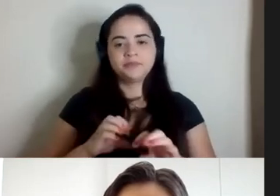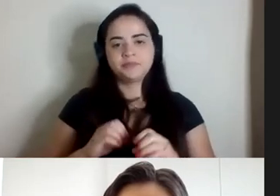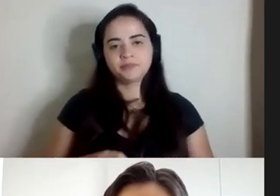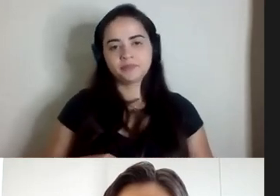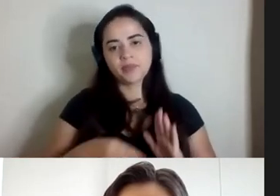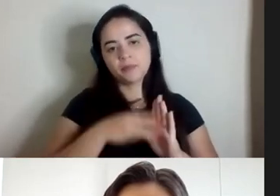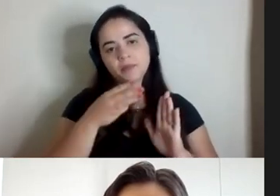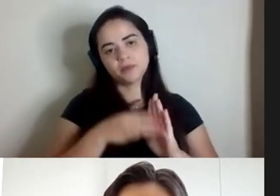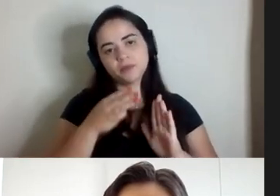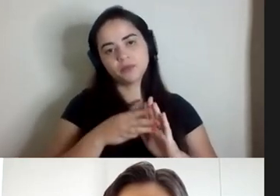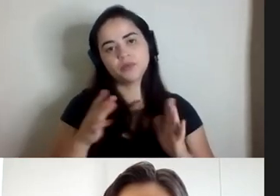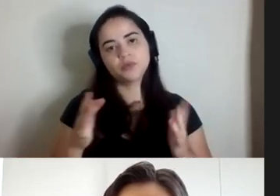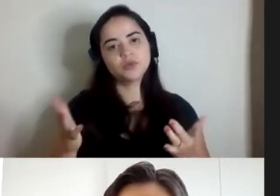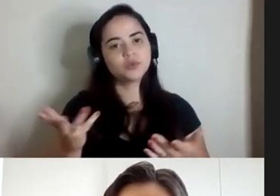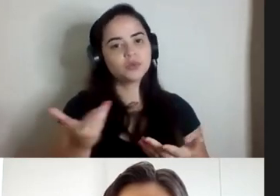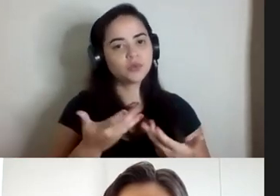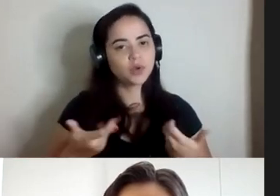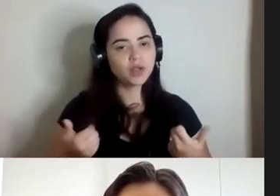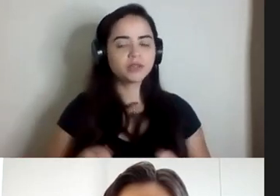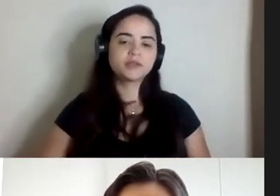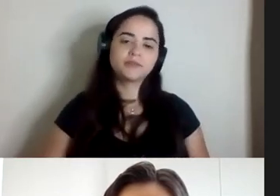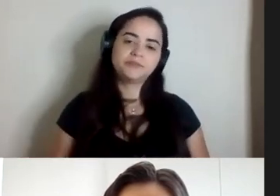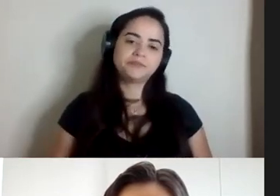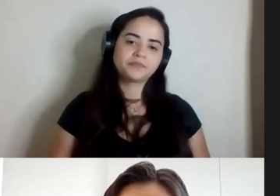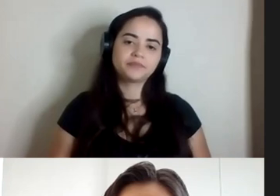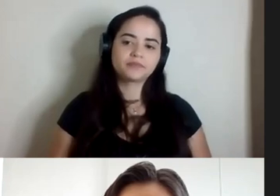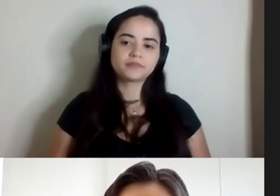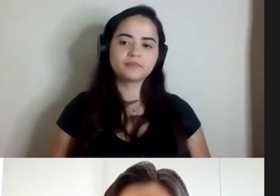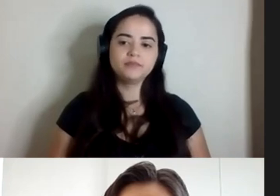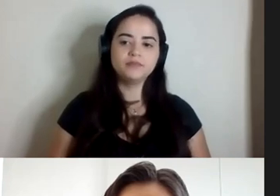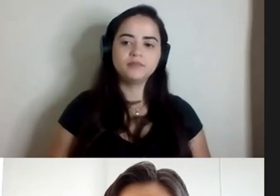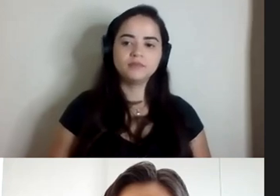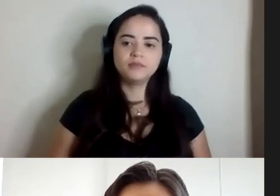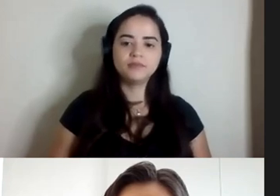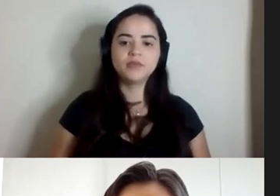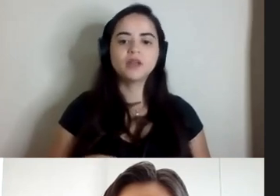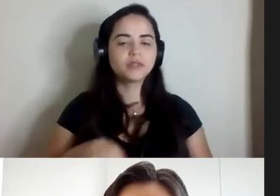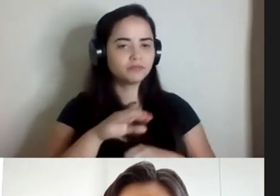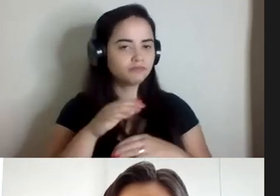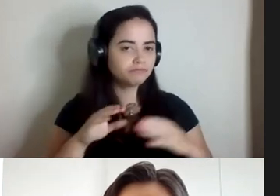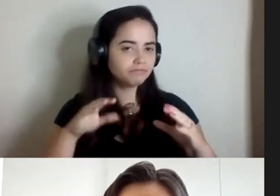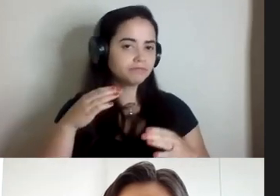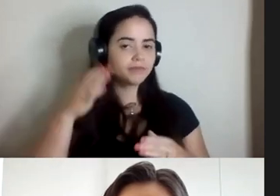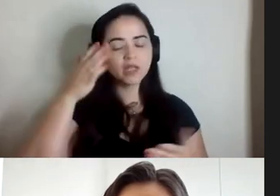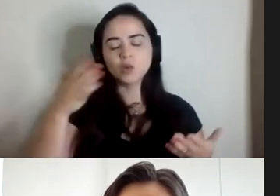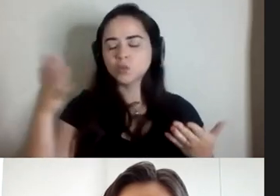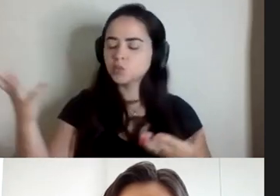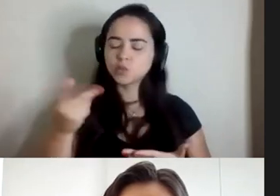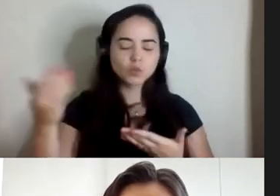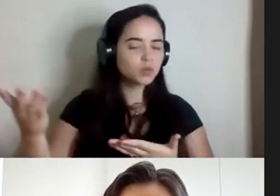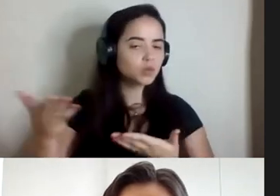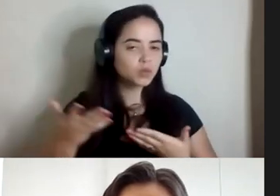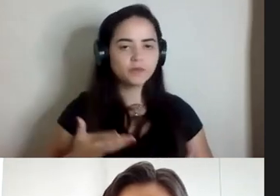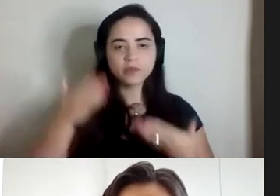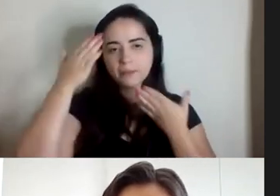metodologia qualitativa, nesse campo, né, da metodologia qualitativa, vem conversar com a gente. Então, todo mundo já está convidado, né, agradecer mais